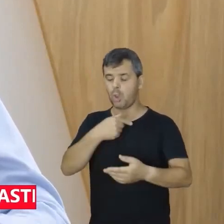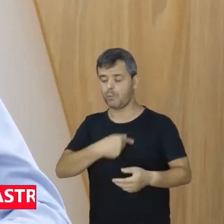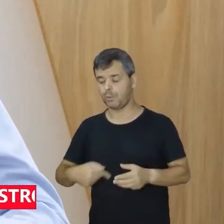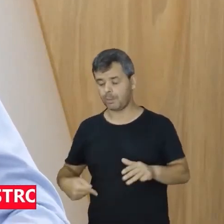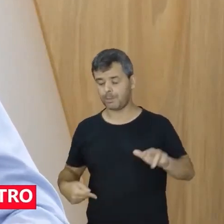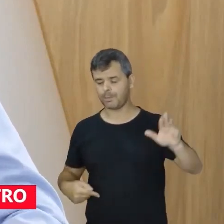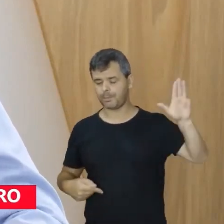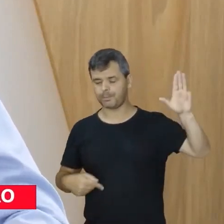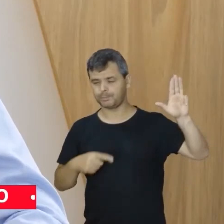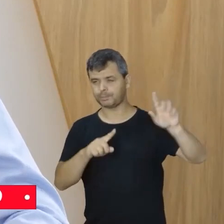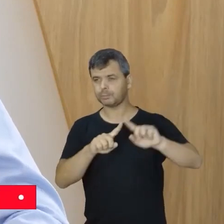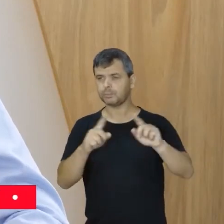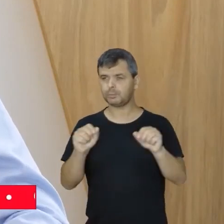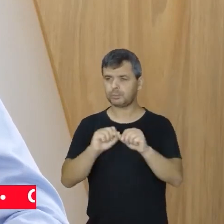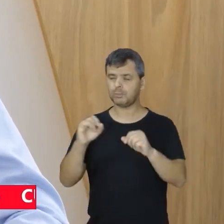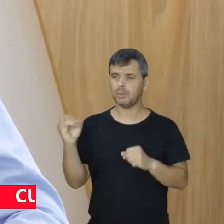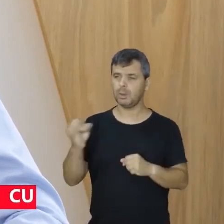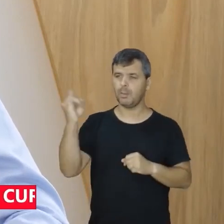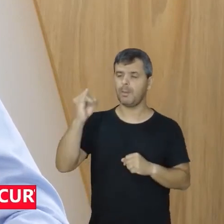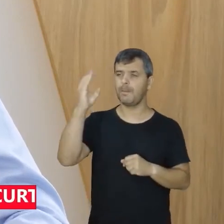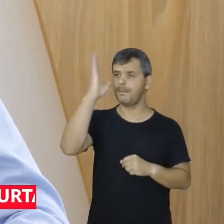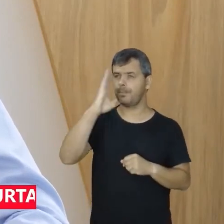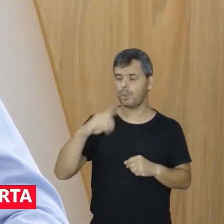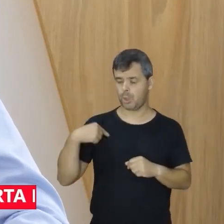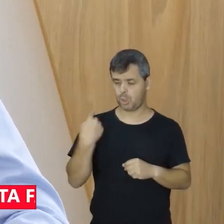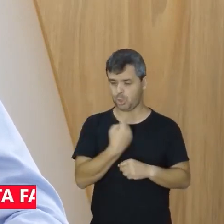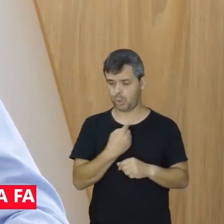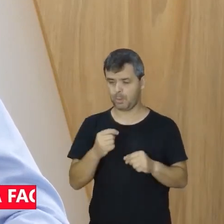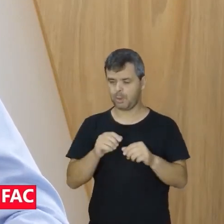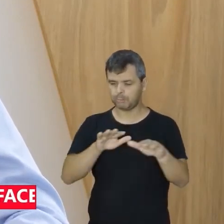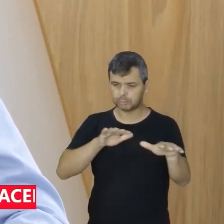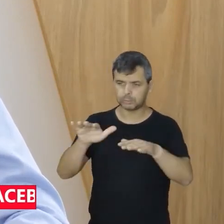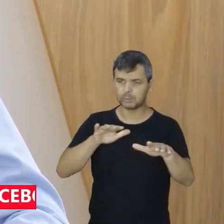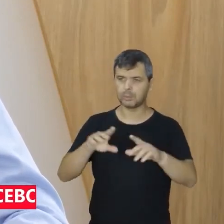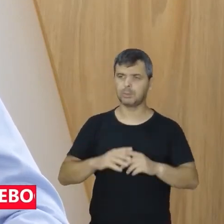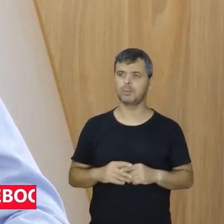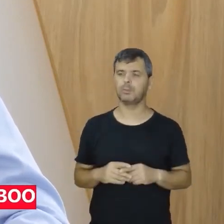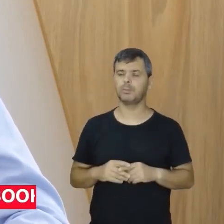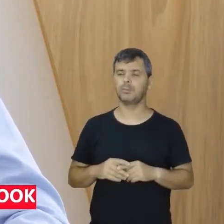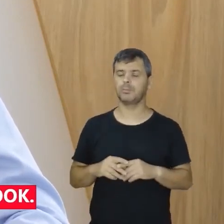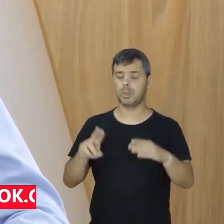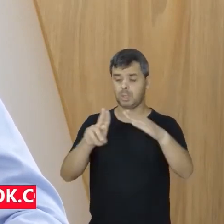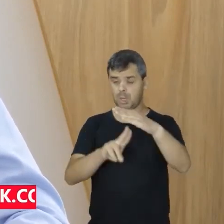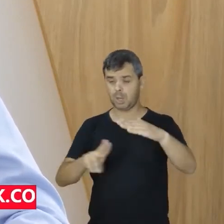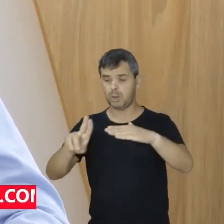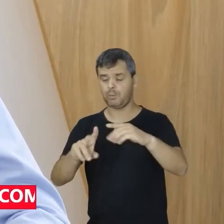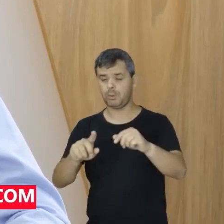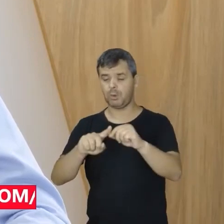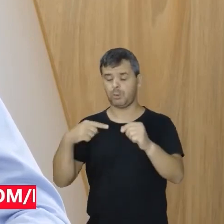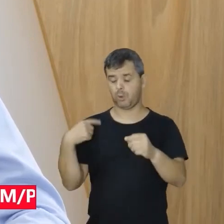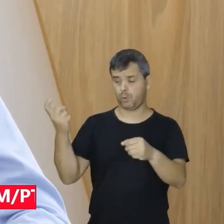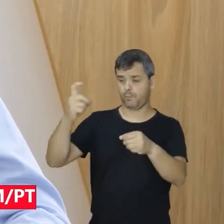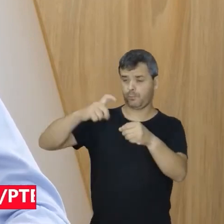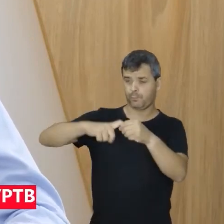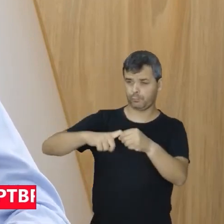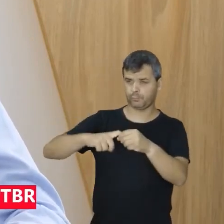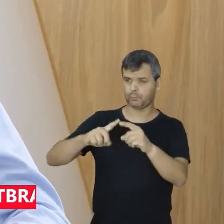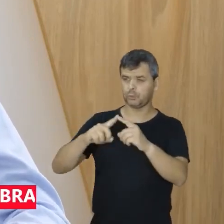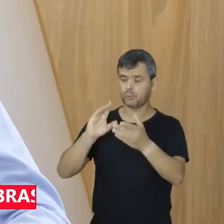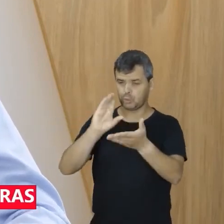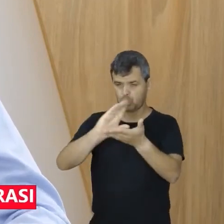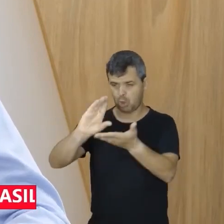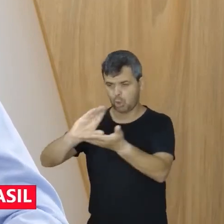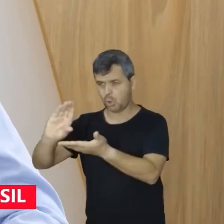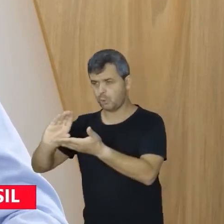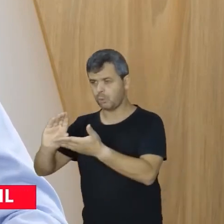tem um programa muito importante para o Brasil e nós precisamos movimentá-lo. As universidades também, nós voltamos com muitos dos